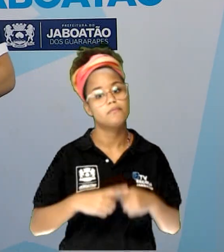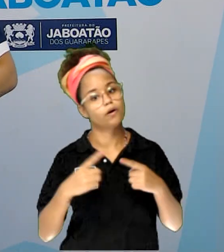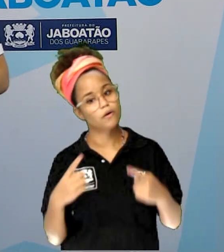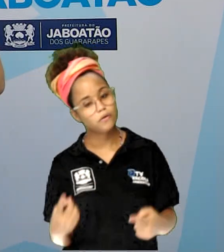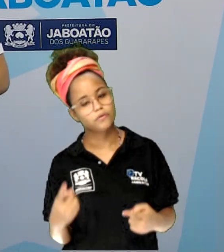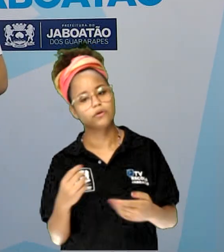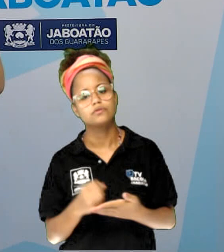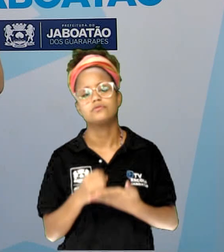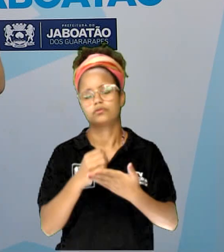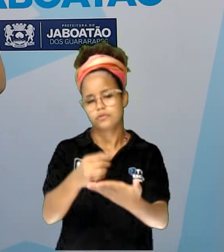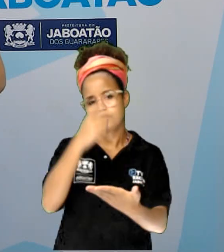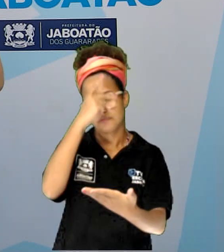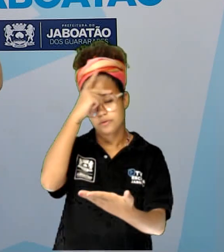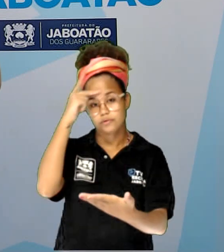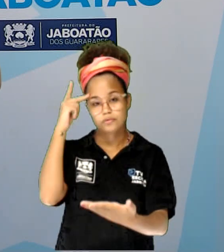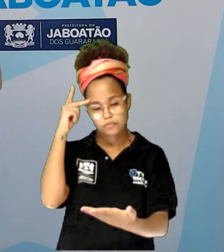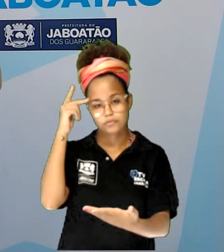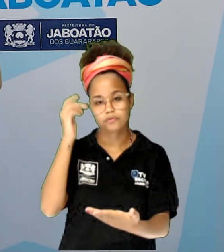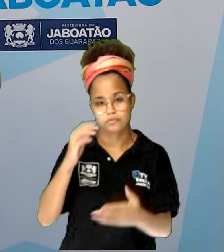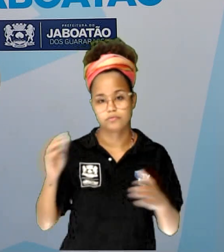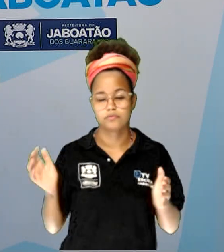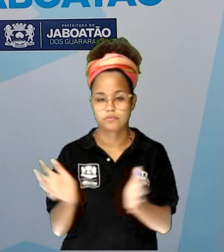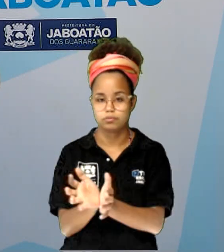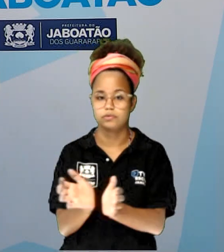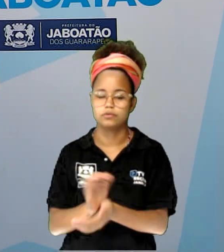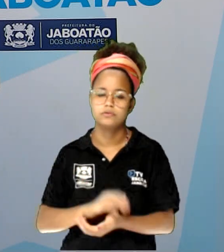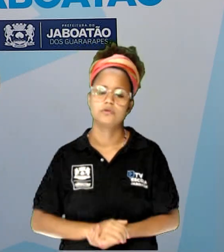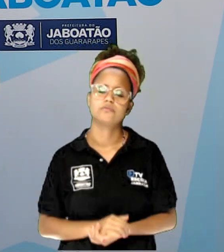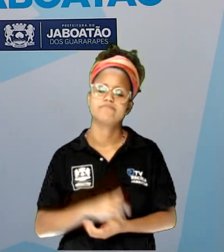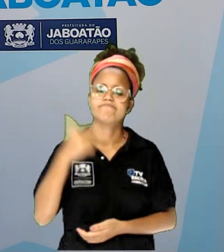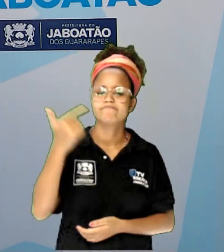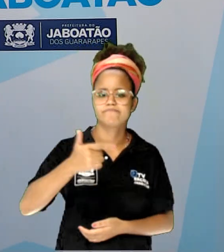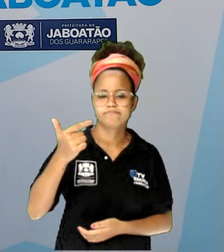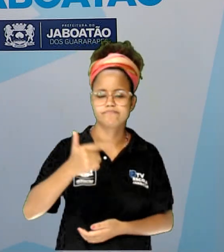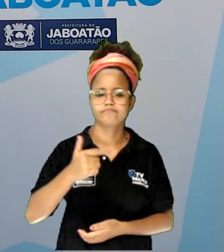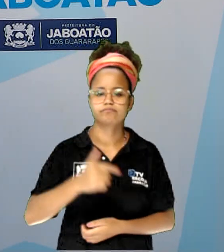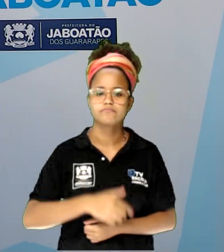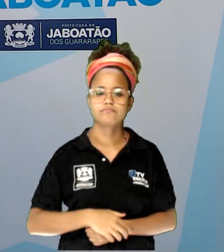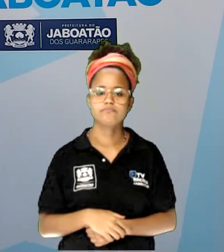atendia aquela comunidade. Esse item 2 fala sobre